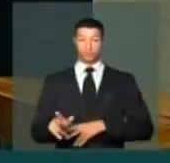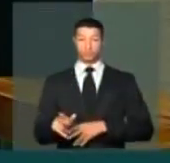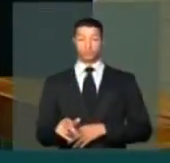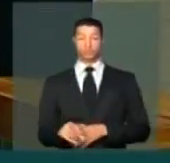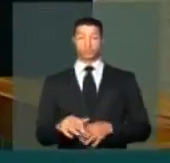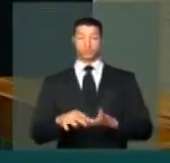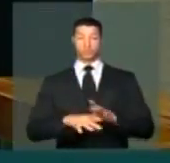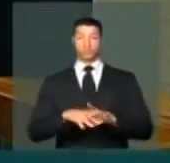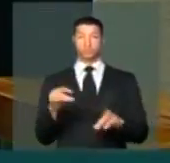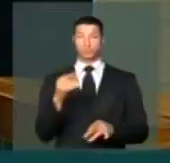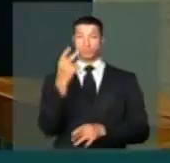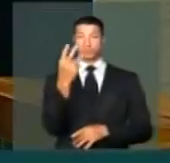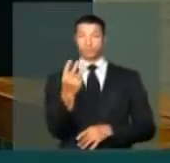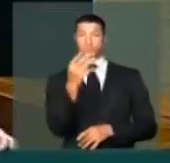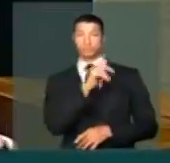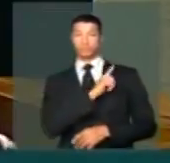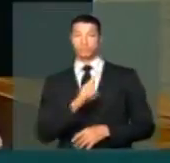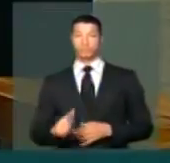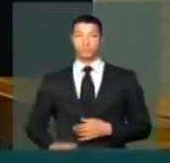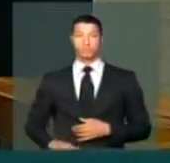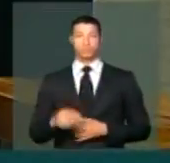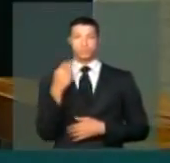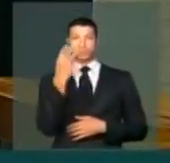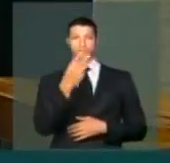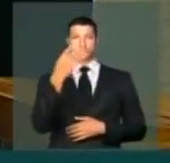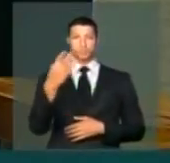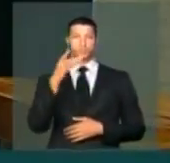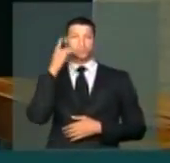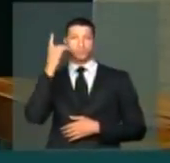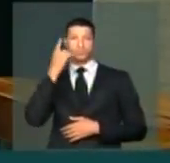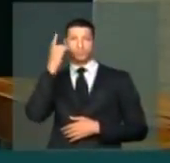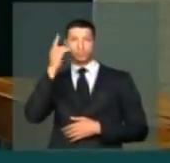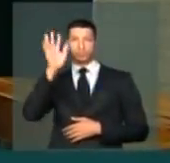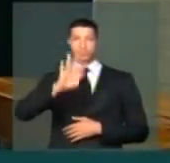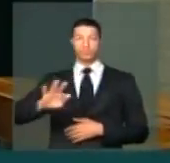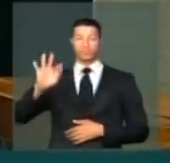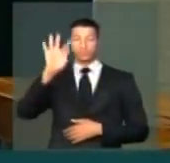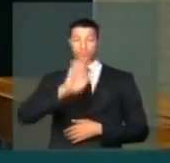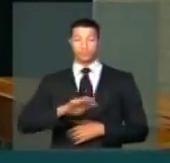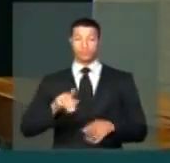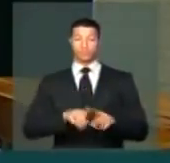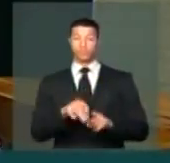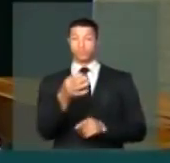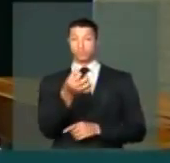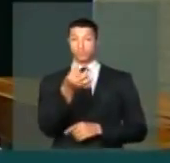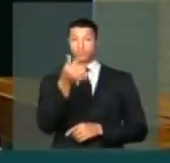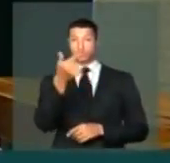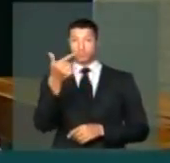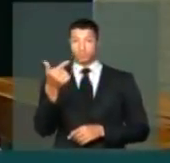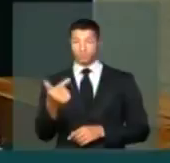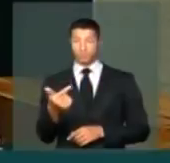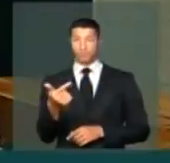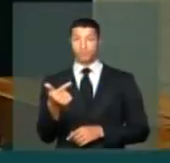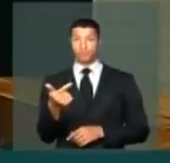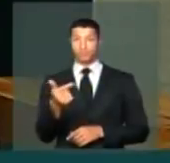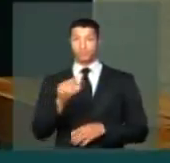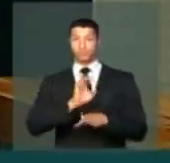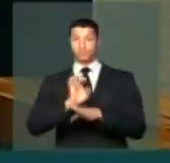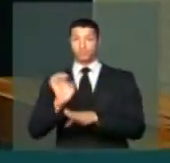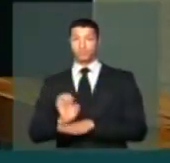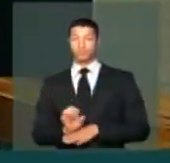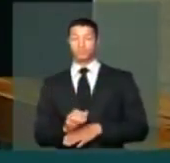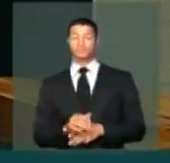elegemos três governadores 34 Deputados Federais e 62 62